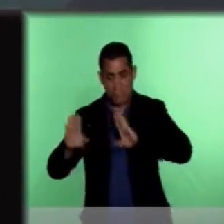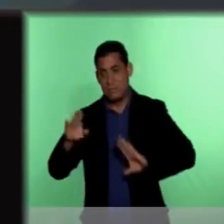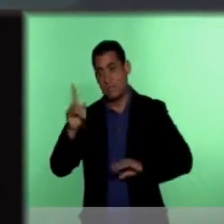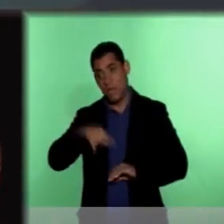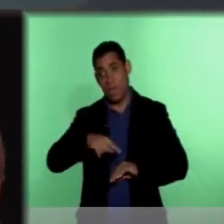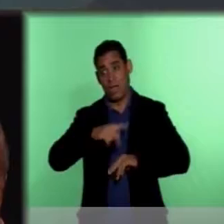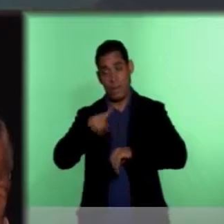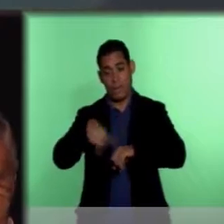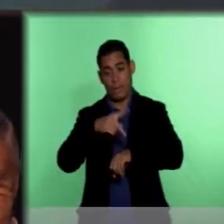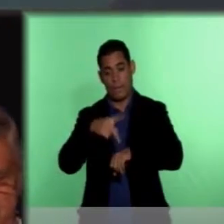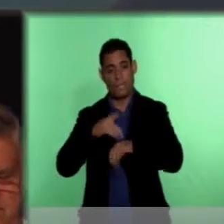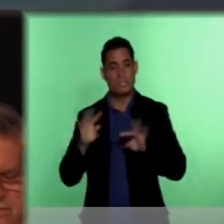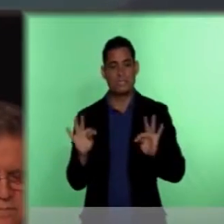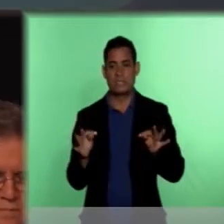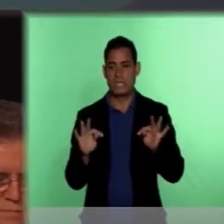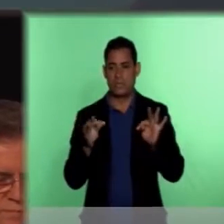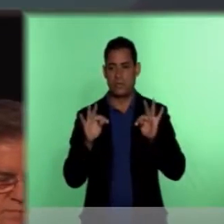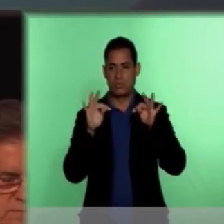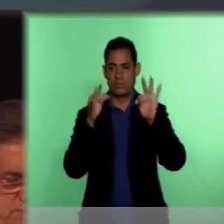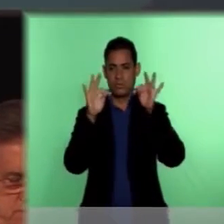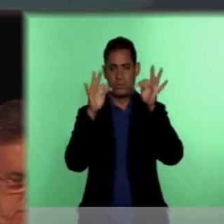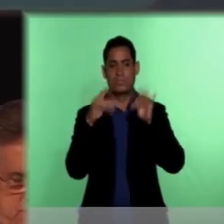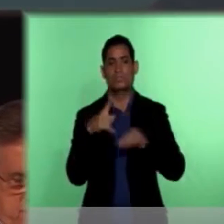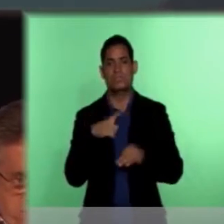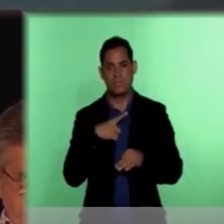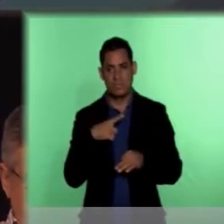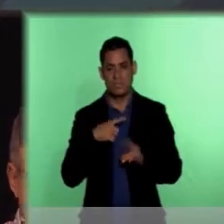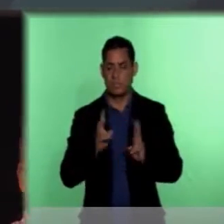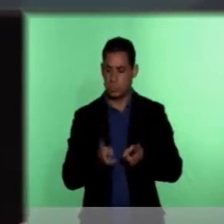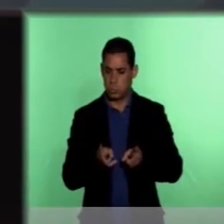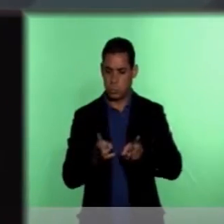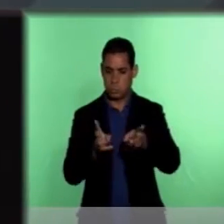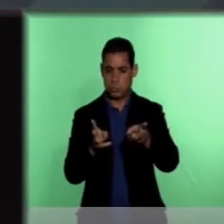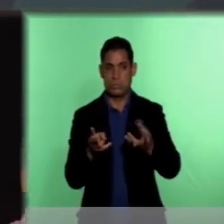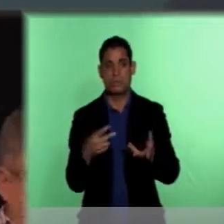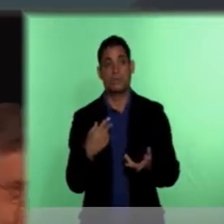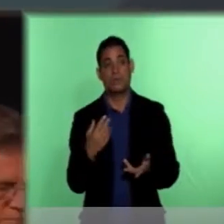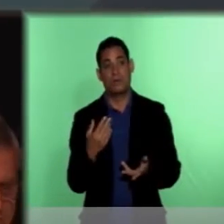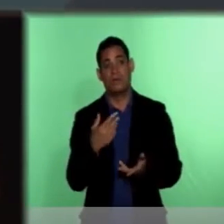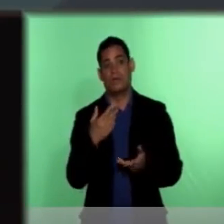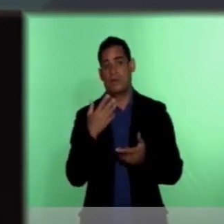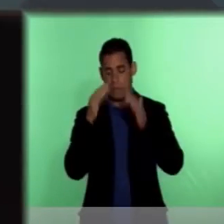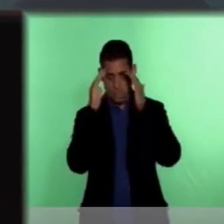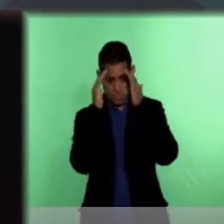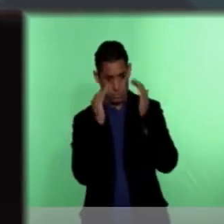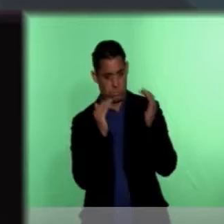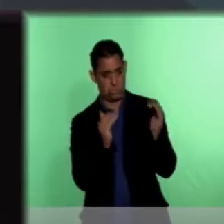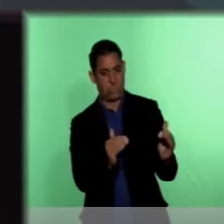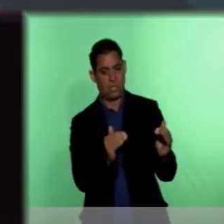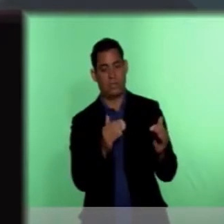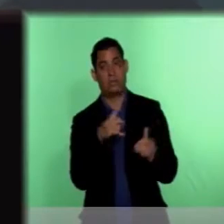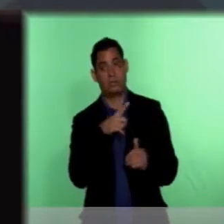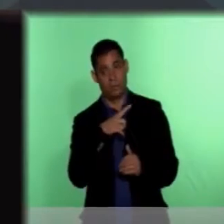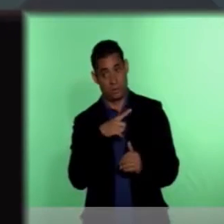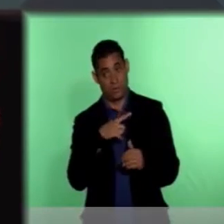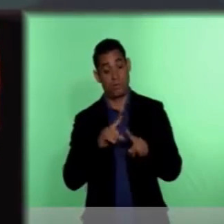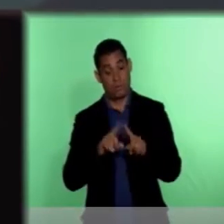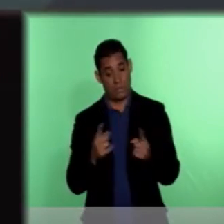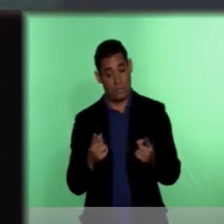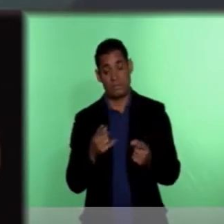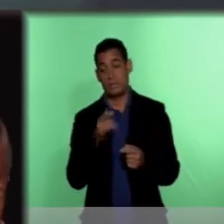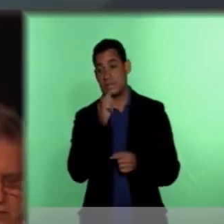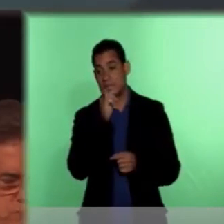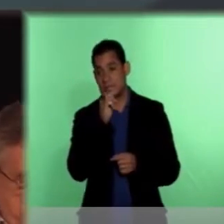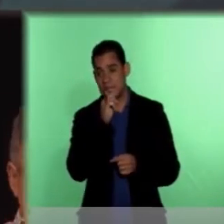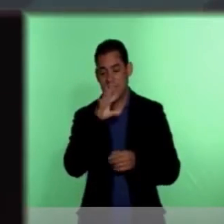totalmente tecnológico e que mantém uma tradição oriental muito forte, é claro que é um caso respeitável. Mas